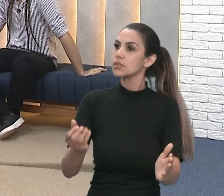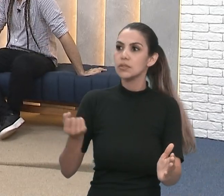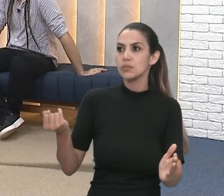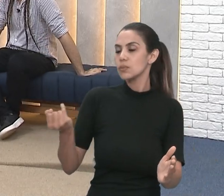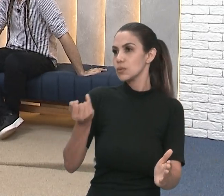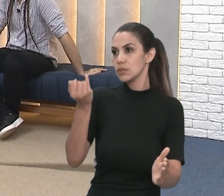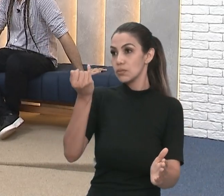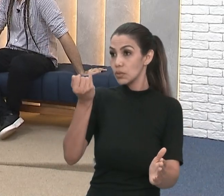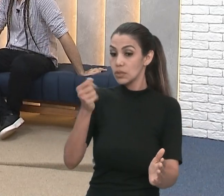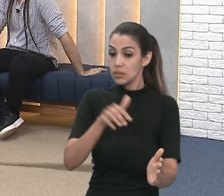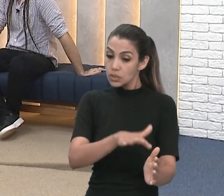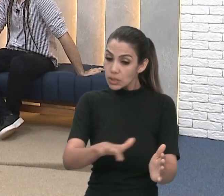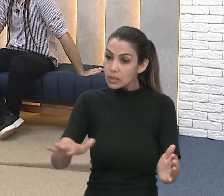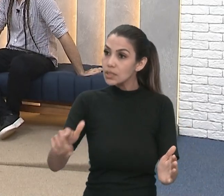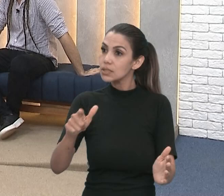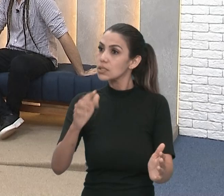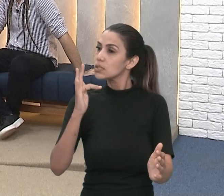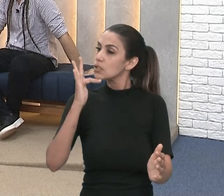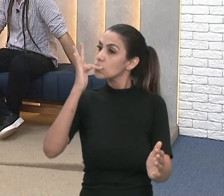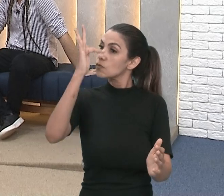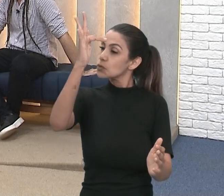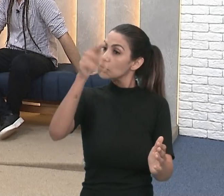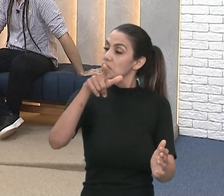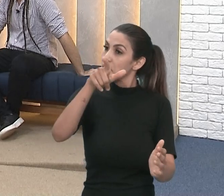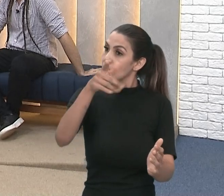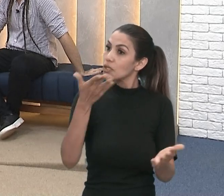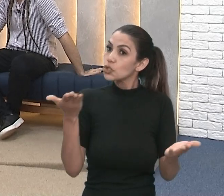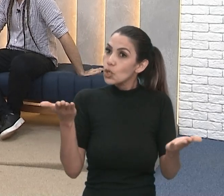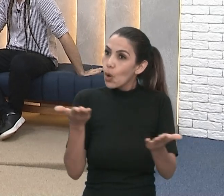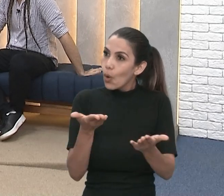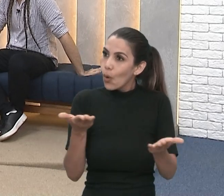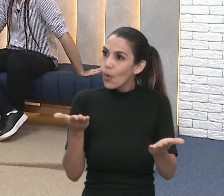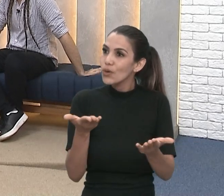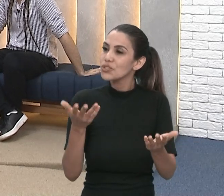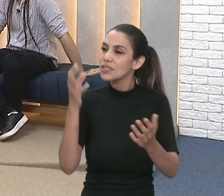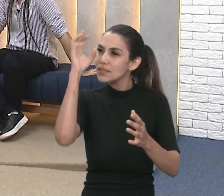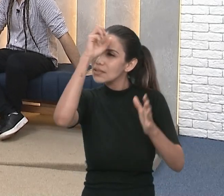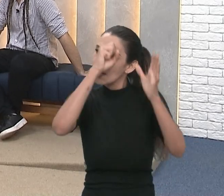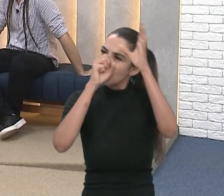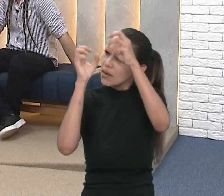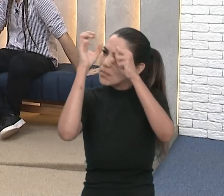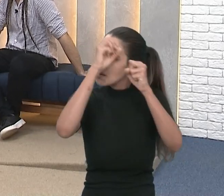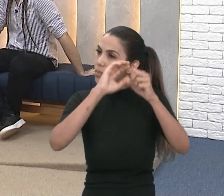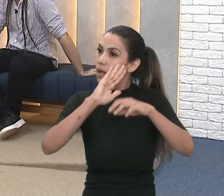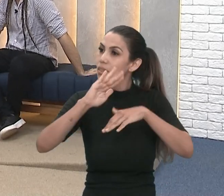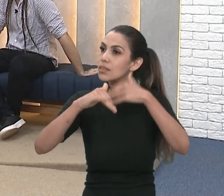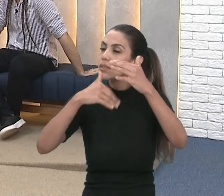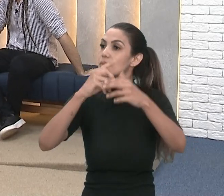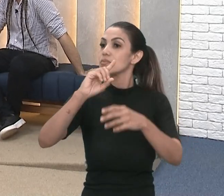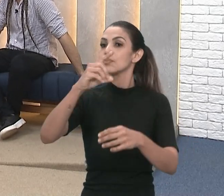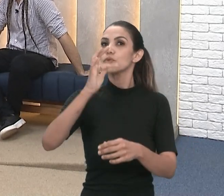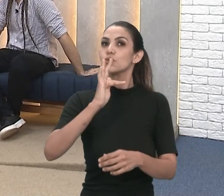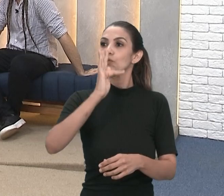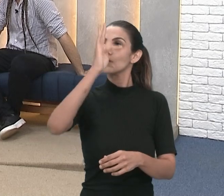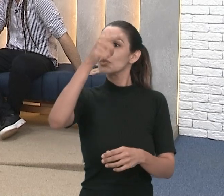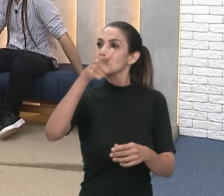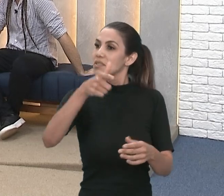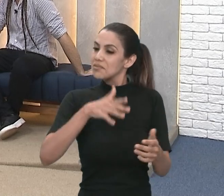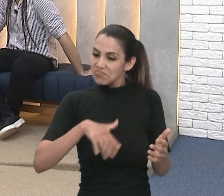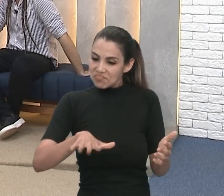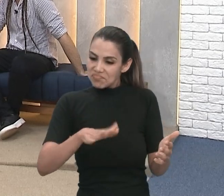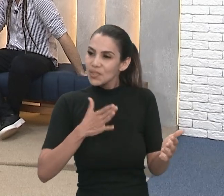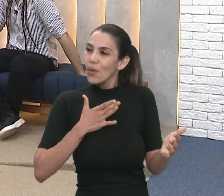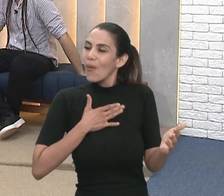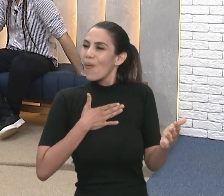levando para o futuro, né? Se não for construído na base, depois o gosto pela leitura não pode ser conquistado,